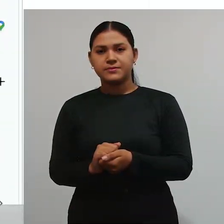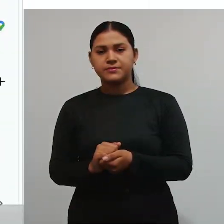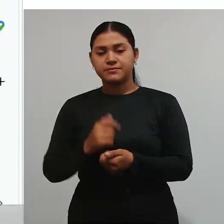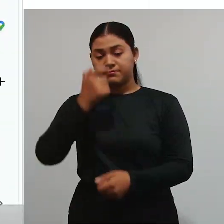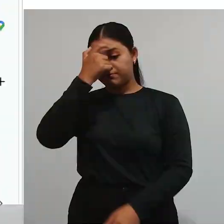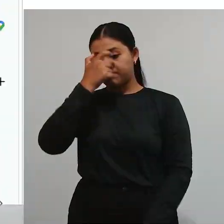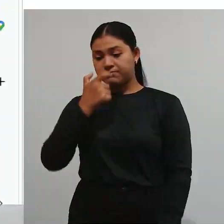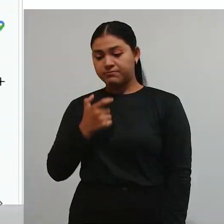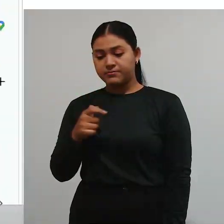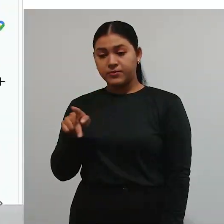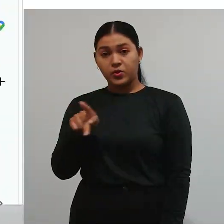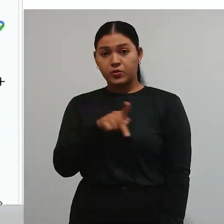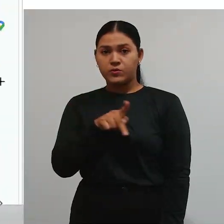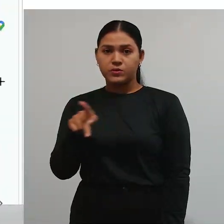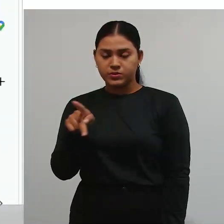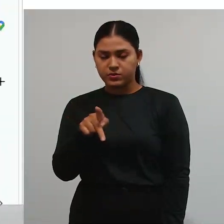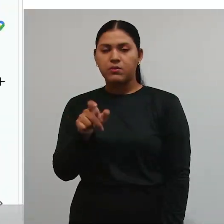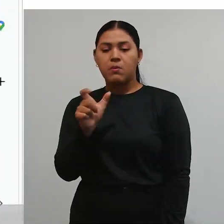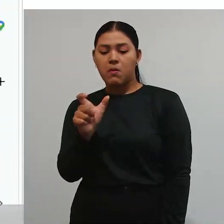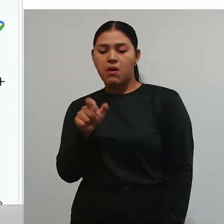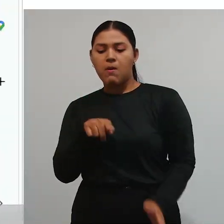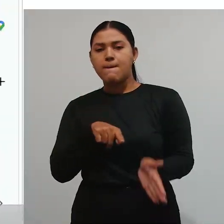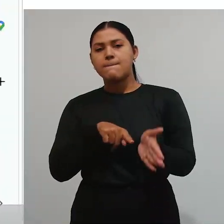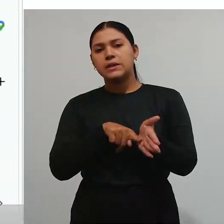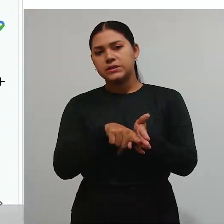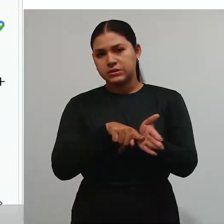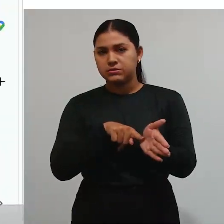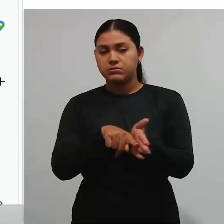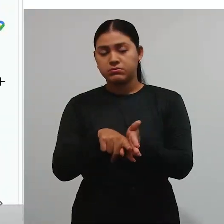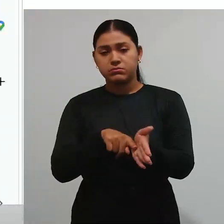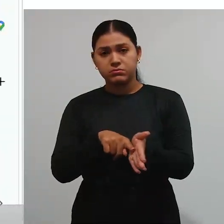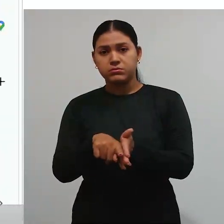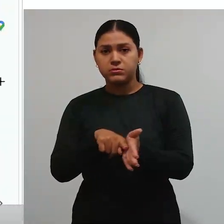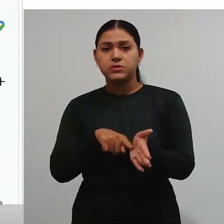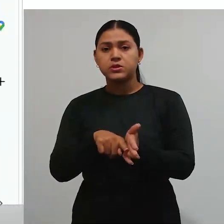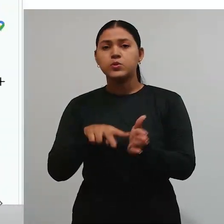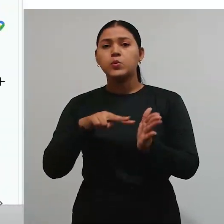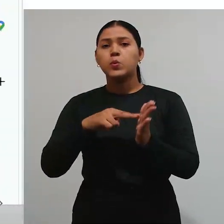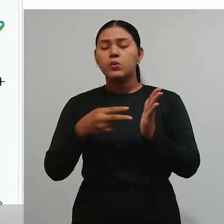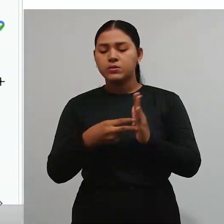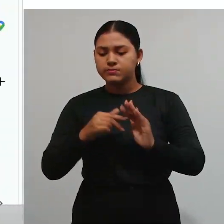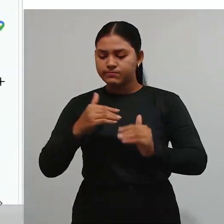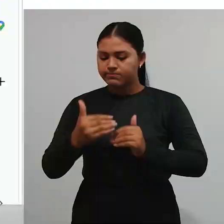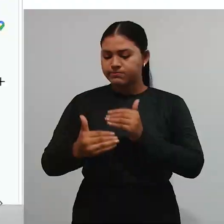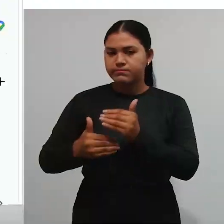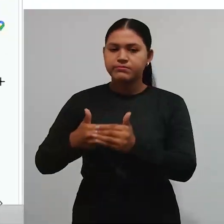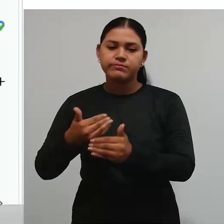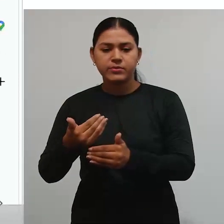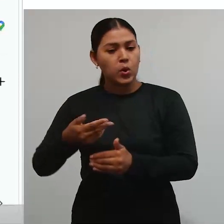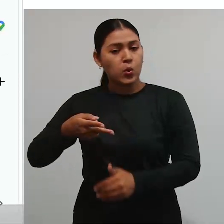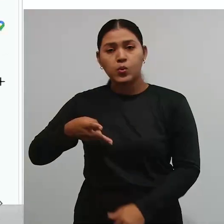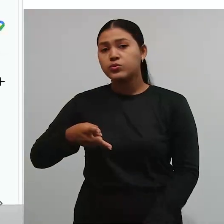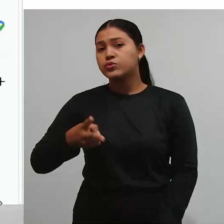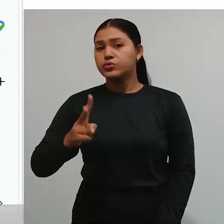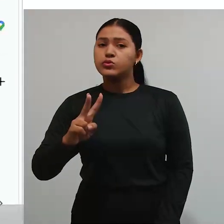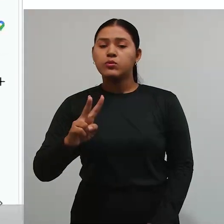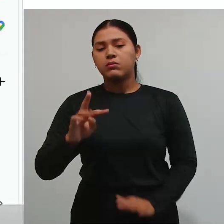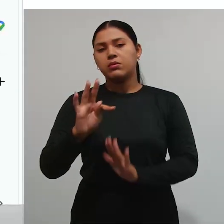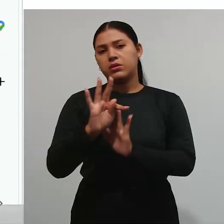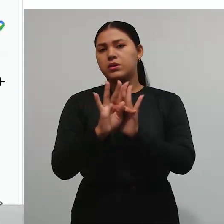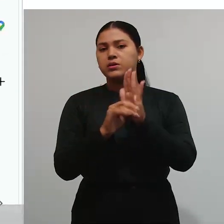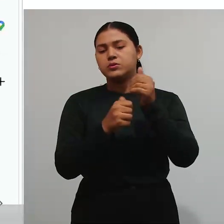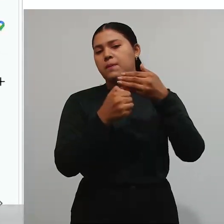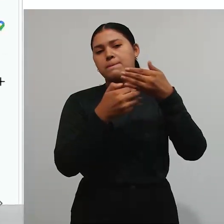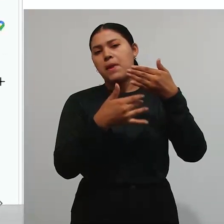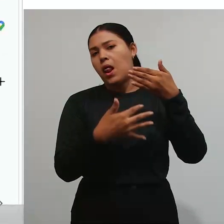pesquisador é uma constante, blá, blá, blá, blá, blá, blá, blá, blá, blá, e vou continuar o texto, tá? Então,